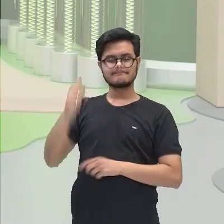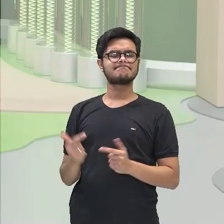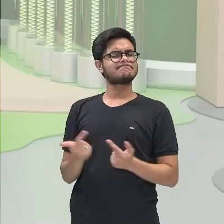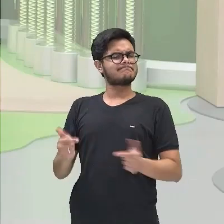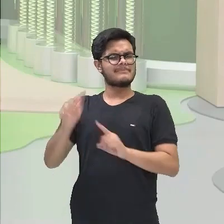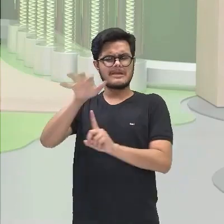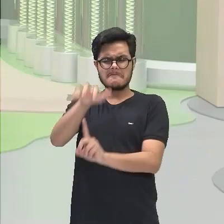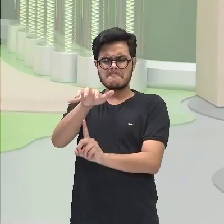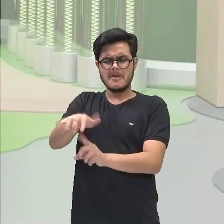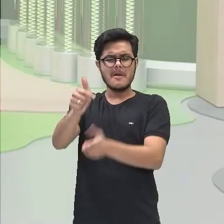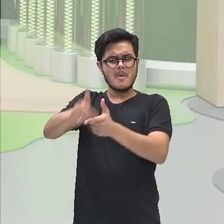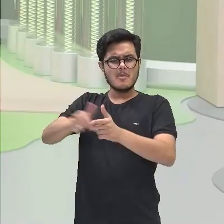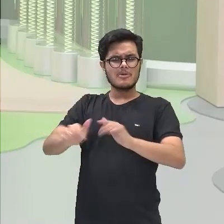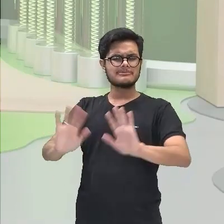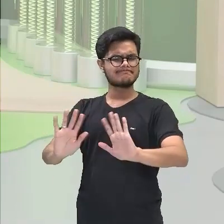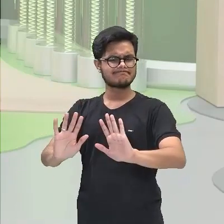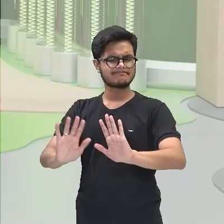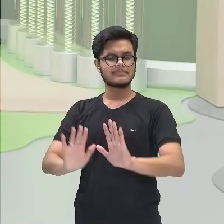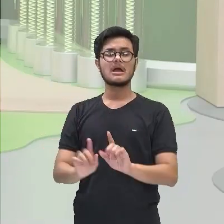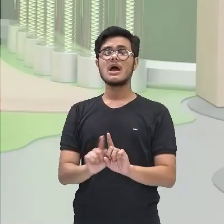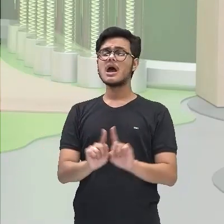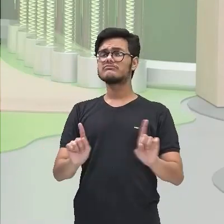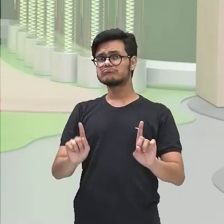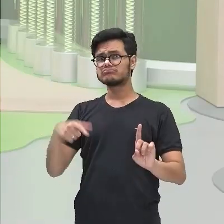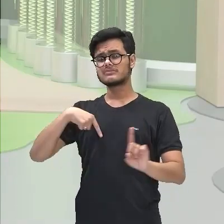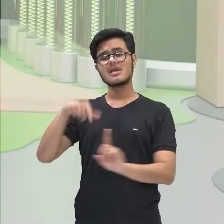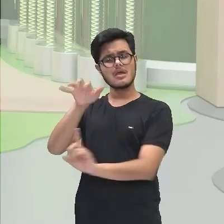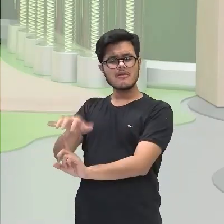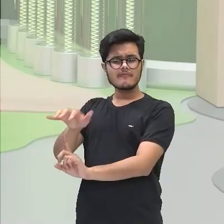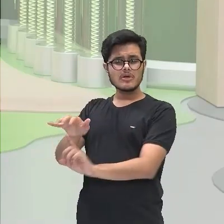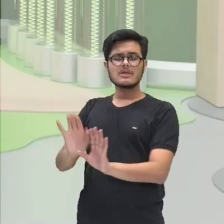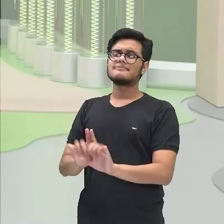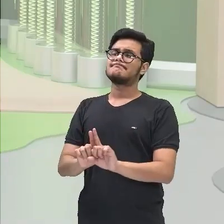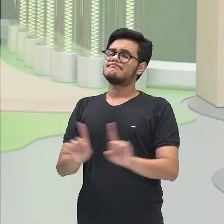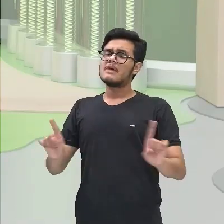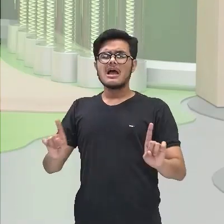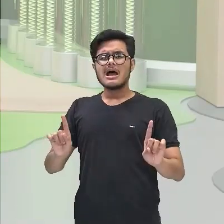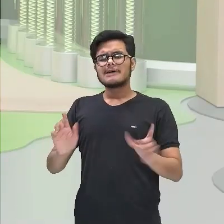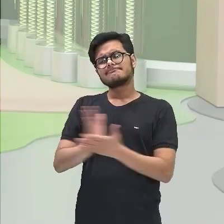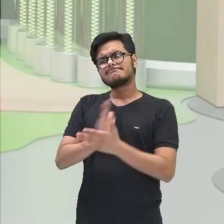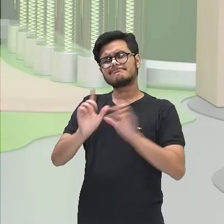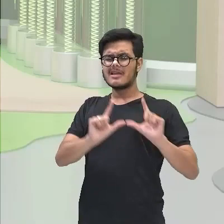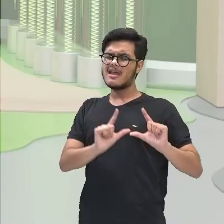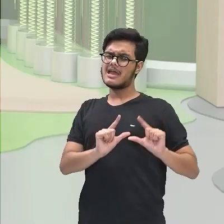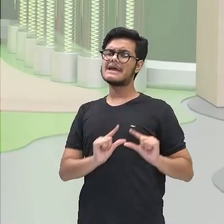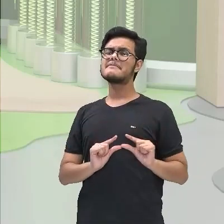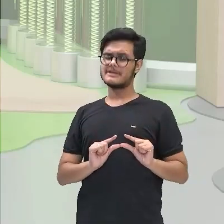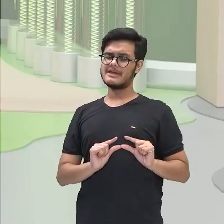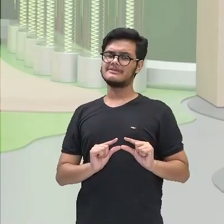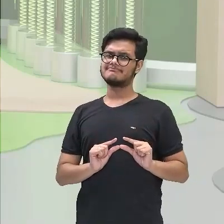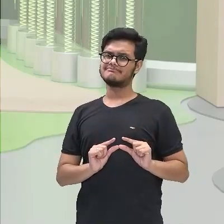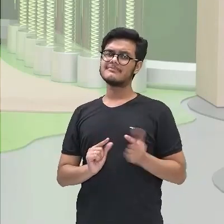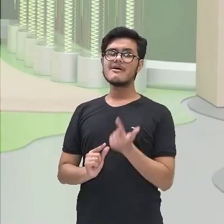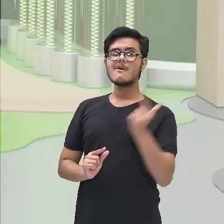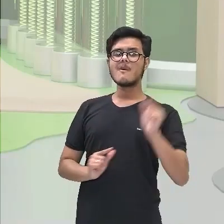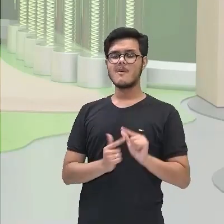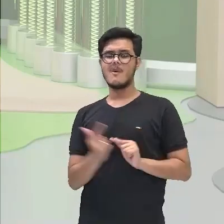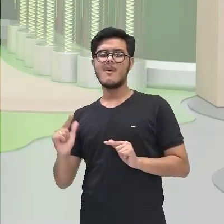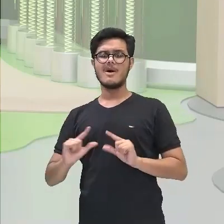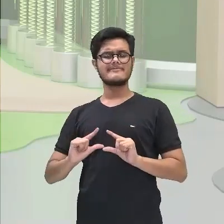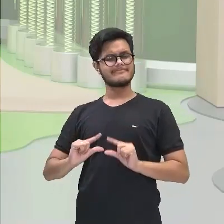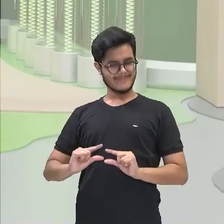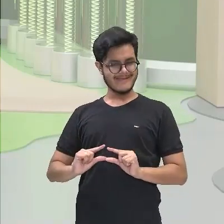grandes poluentes. Ele até gera alguns impactos, mas comparado com as hidrelétricas, com as